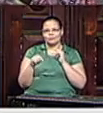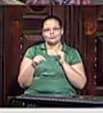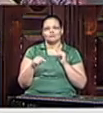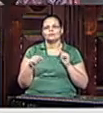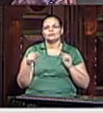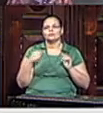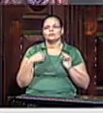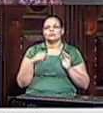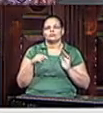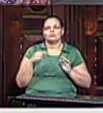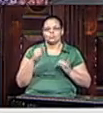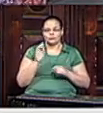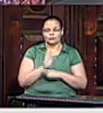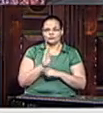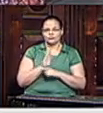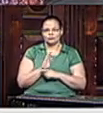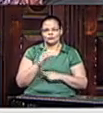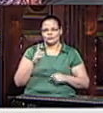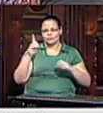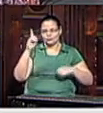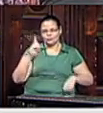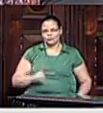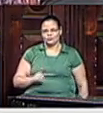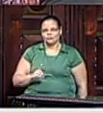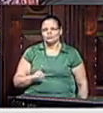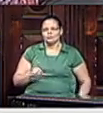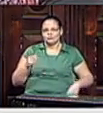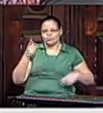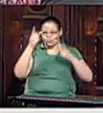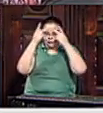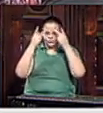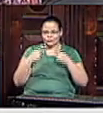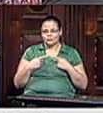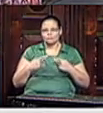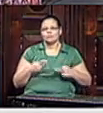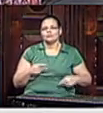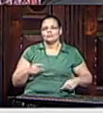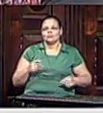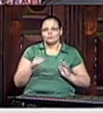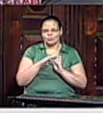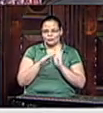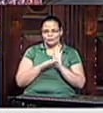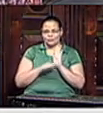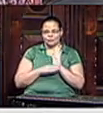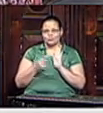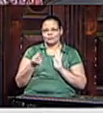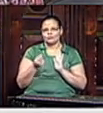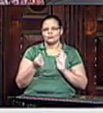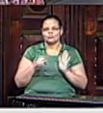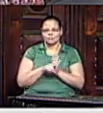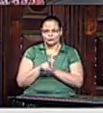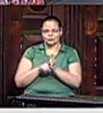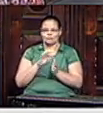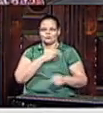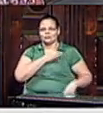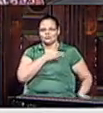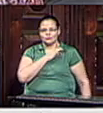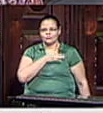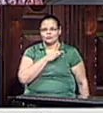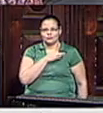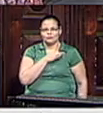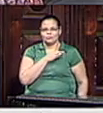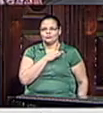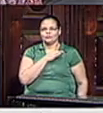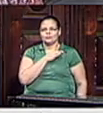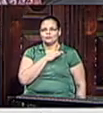legislativa. De defesa dos direitos humanos e cidadania, favorável. De economia, indústria e comércio, favorável. De orçamento, finanças, fiscalização financeira e controle pela